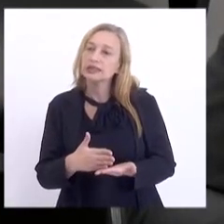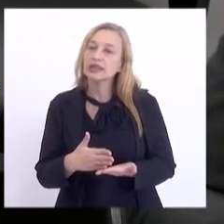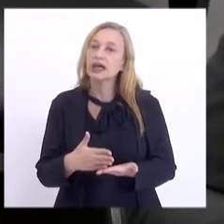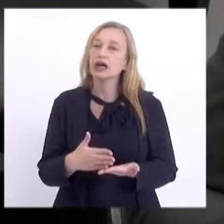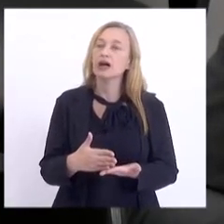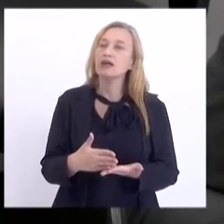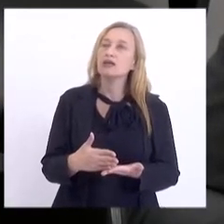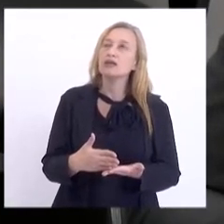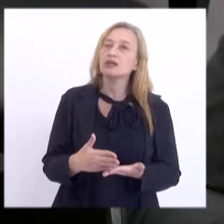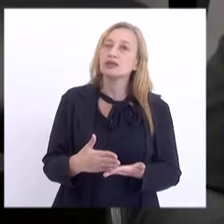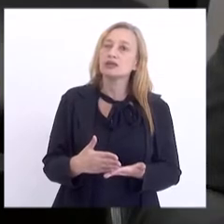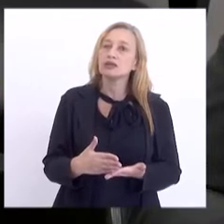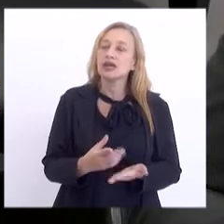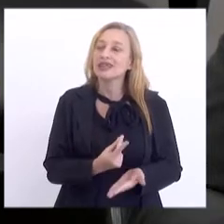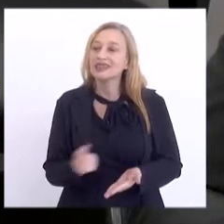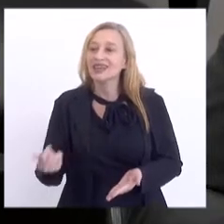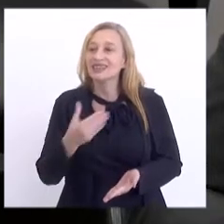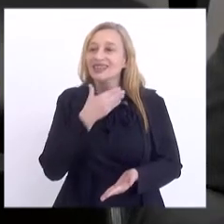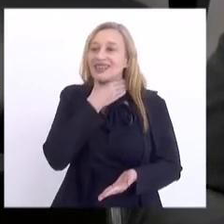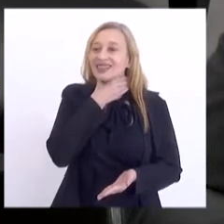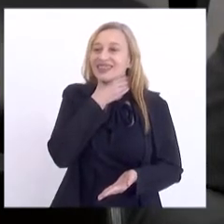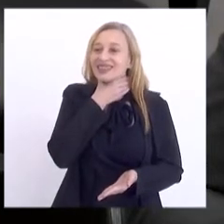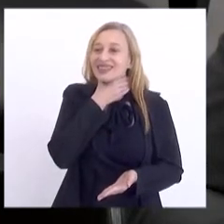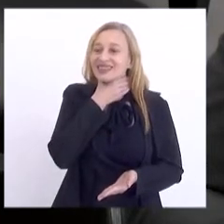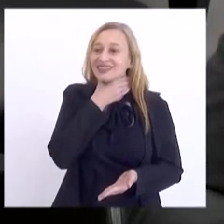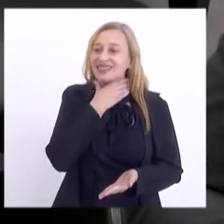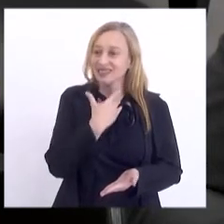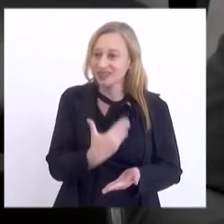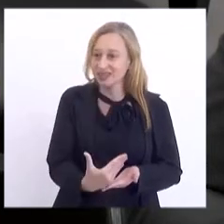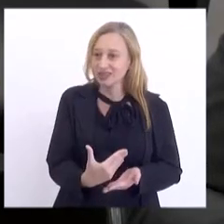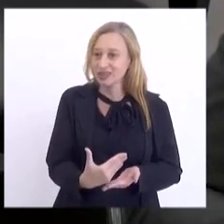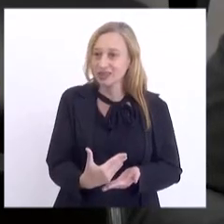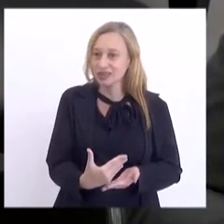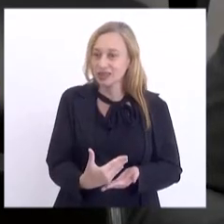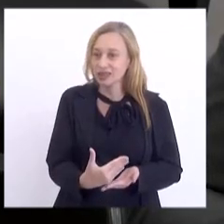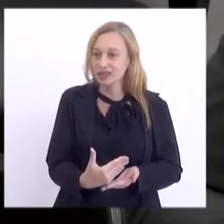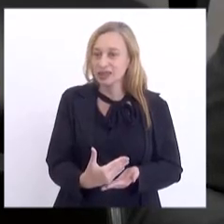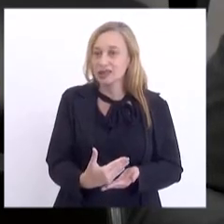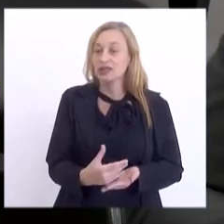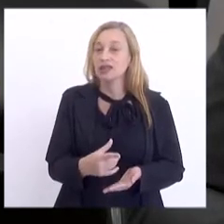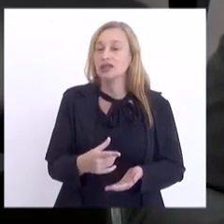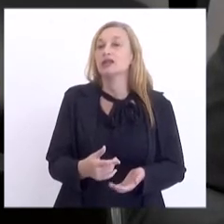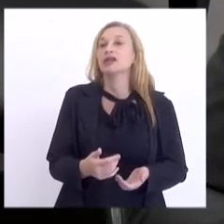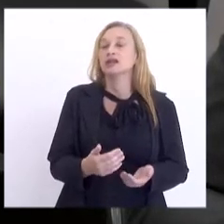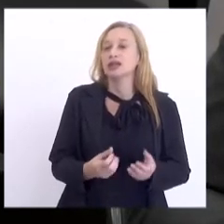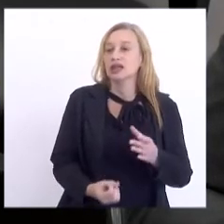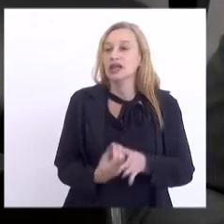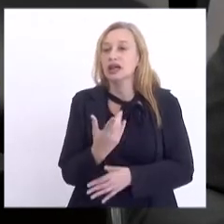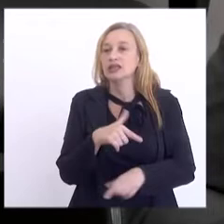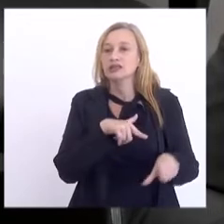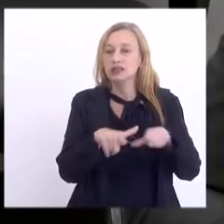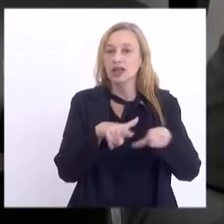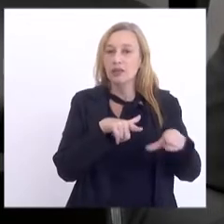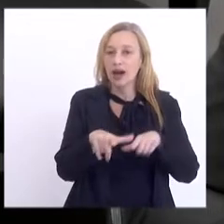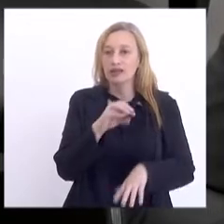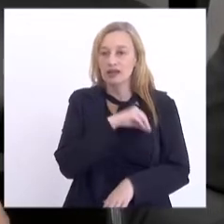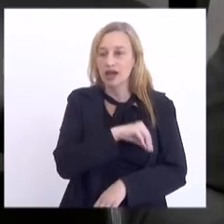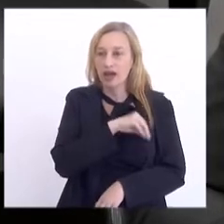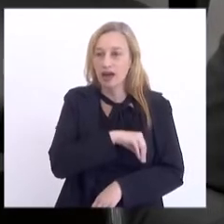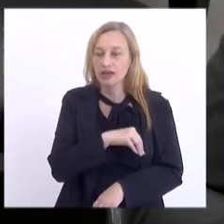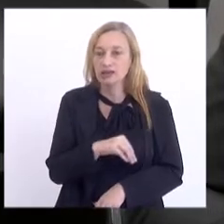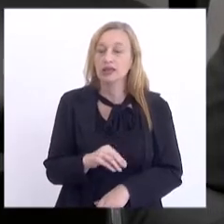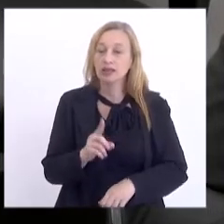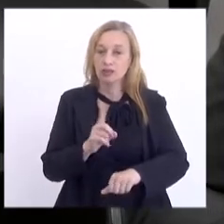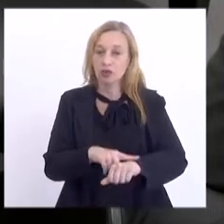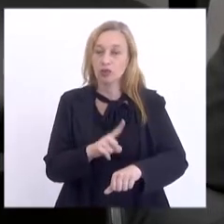contas a saída um círculo vicioso por um círculo Virtuoso que era geração de emprego e renda importante frisar que